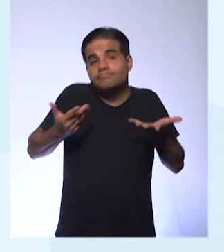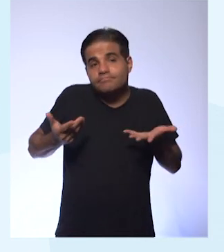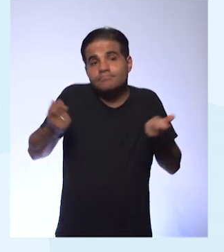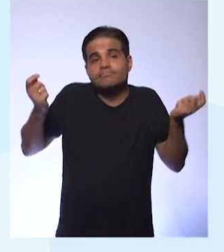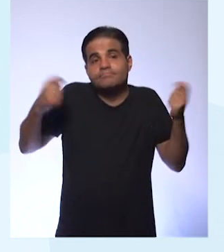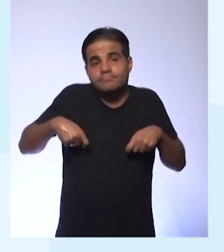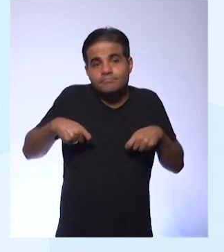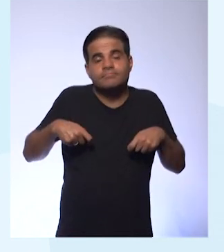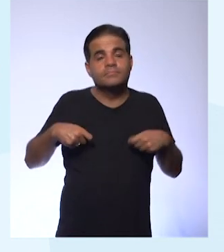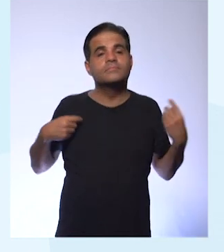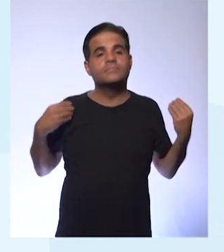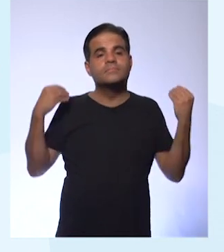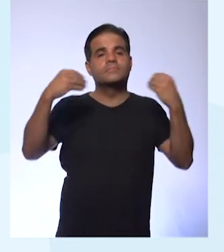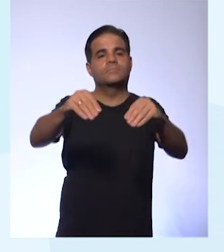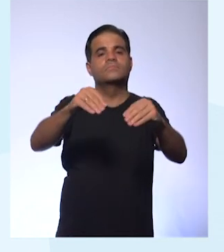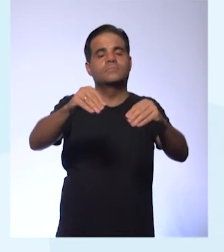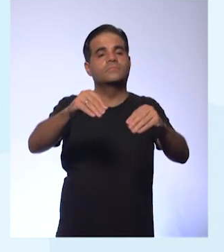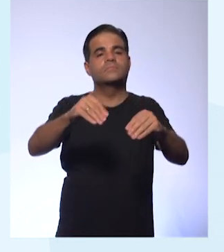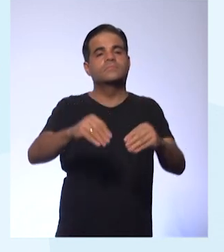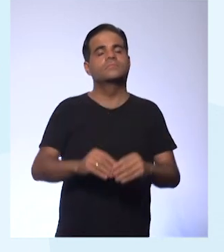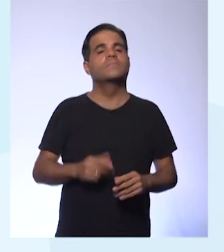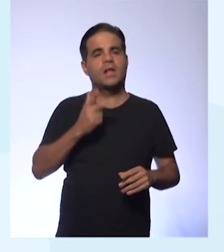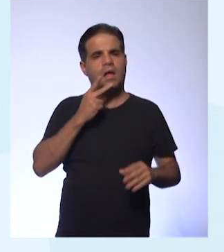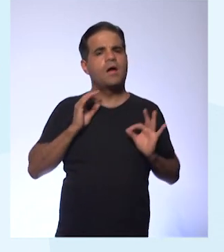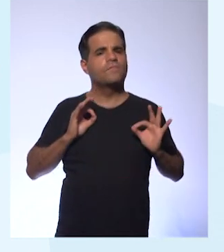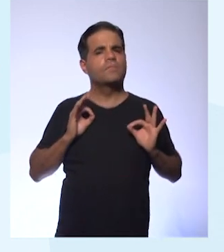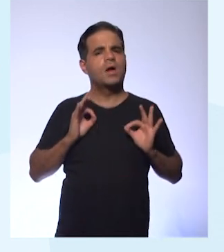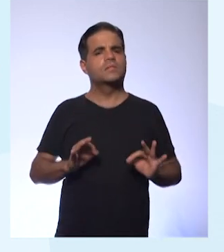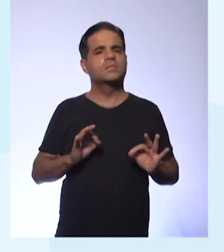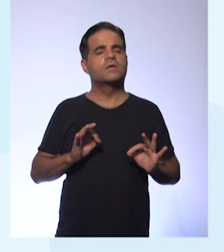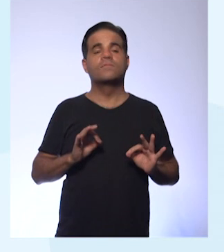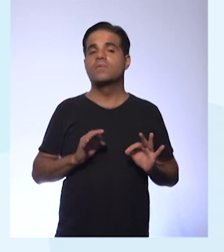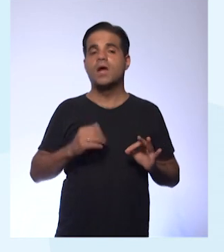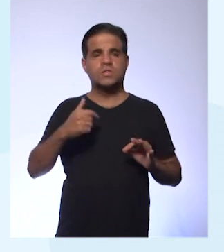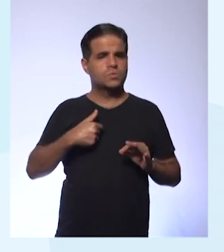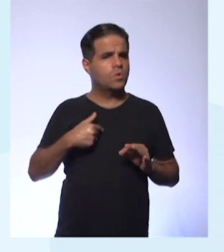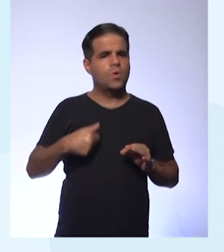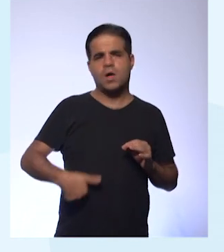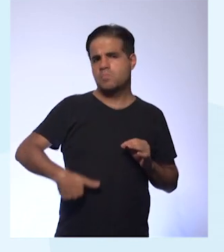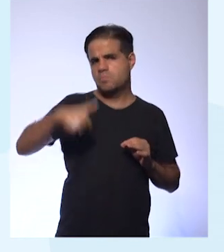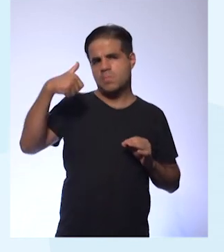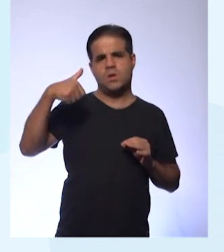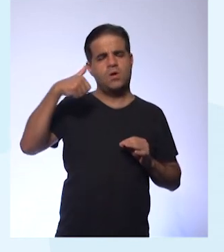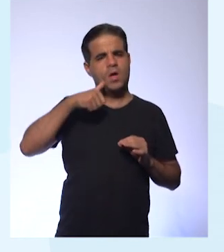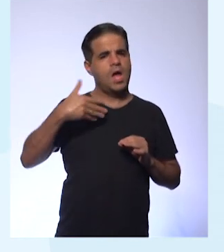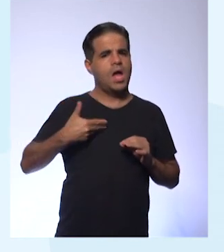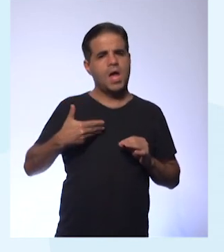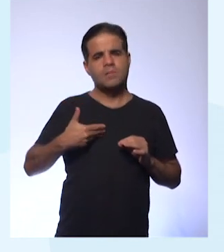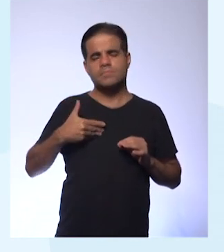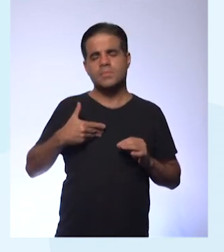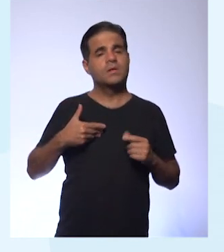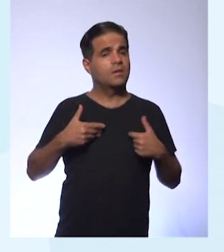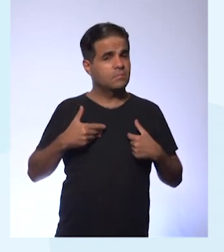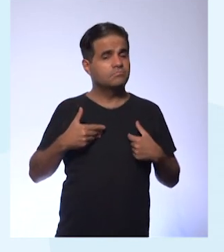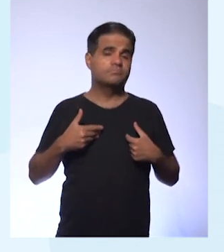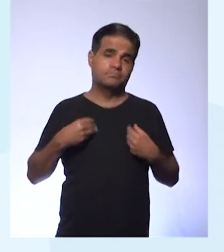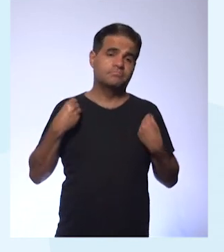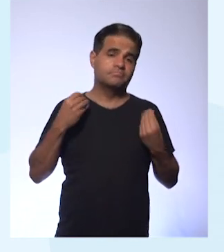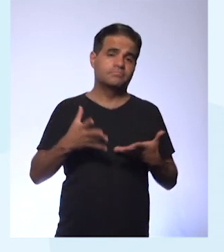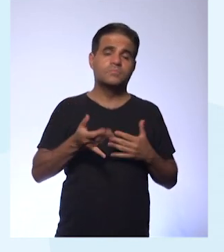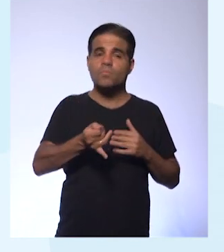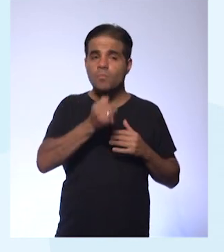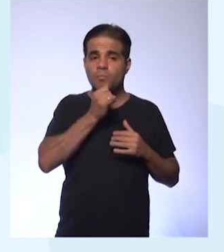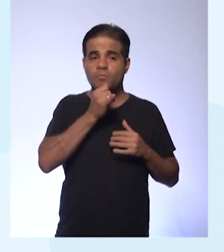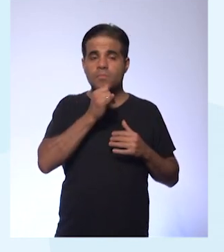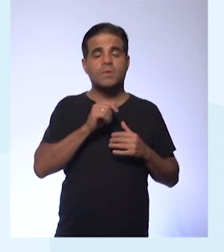poderia colocar ali numa afirmativa. Uhum. Sou a melhor amiga. Eu ia dar mais um